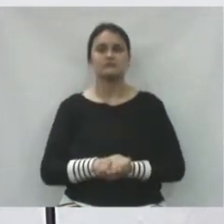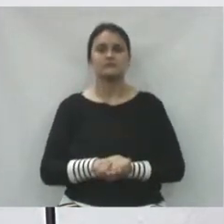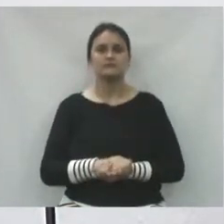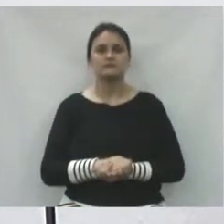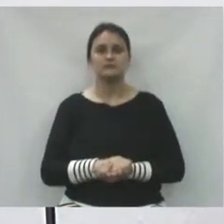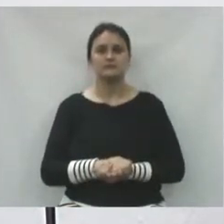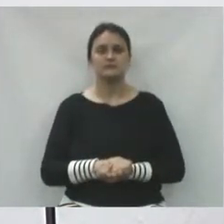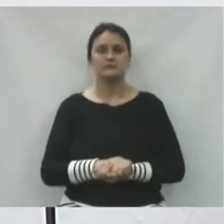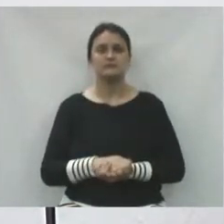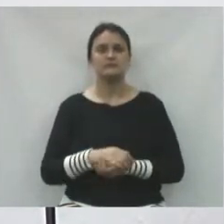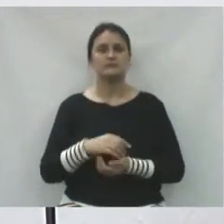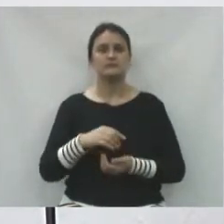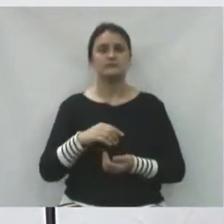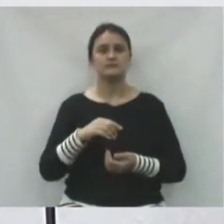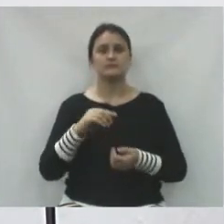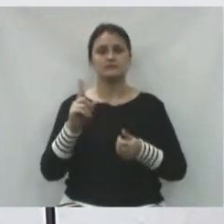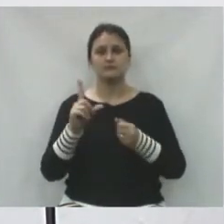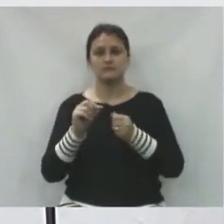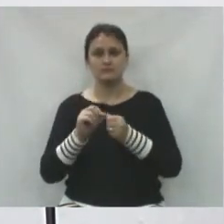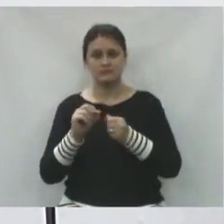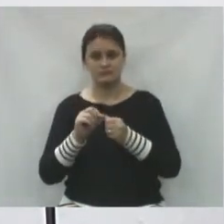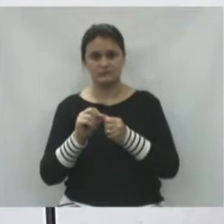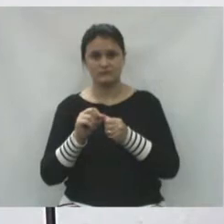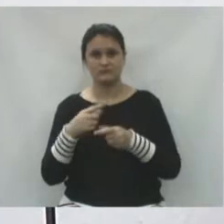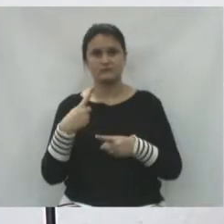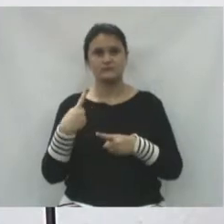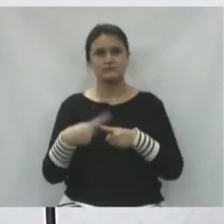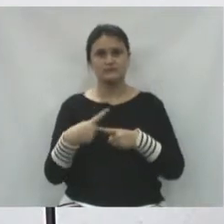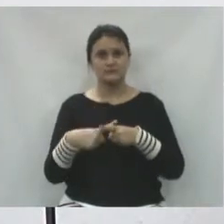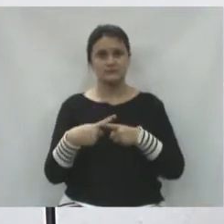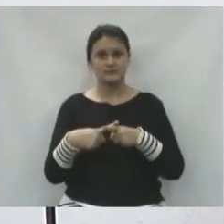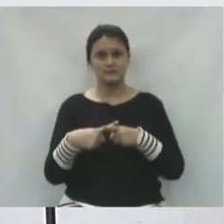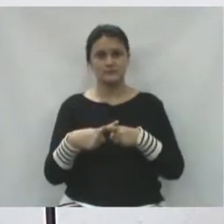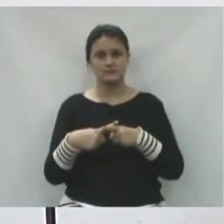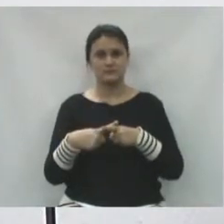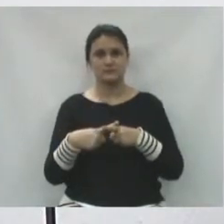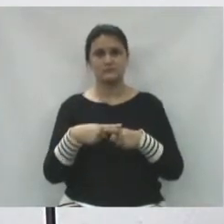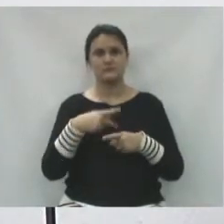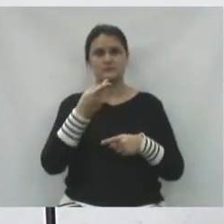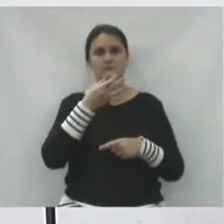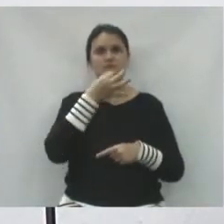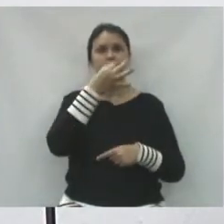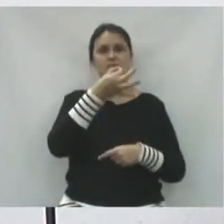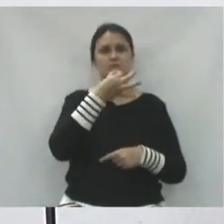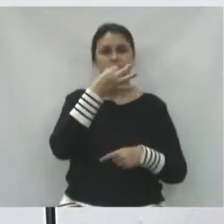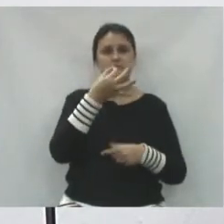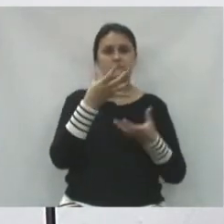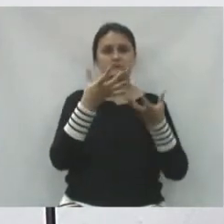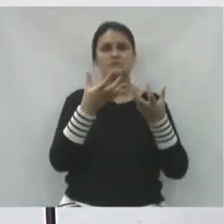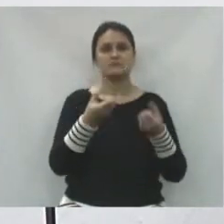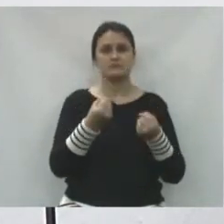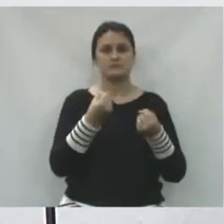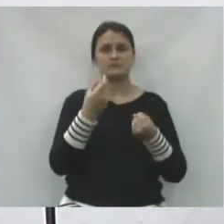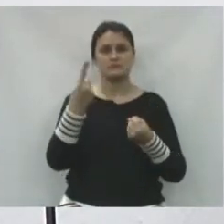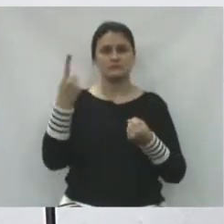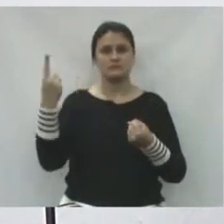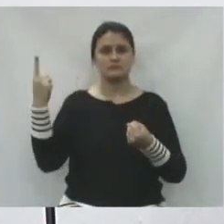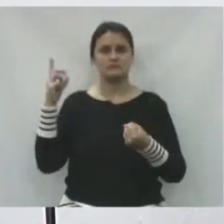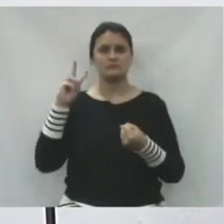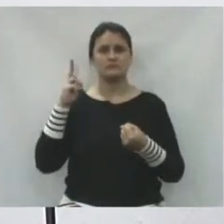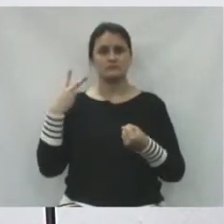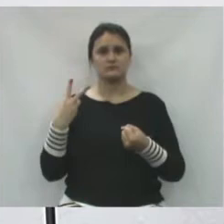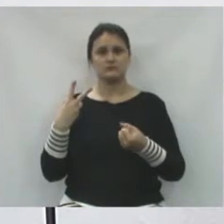constitucionalidade. Não o fez, até porque externou opinião favorável às emendas individuais